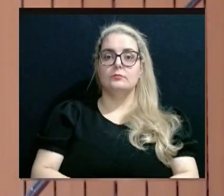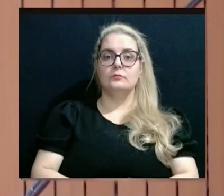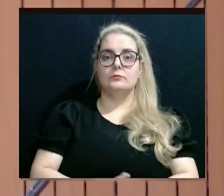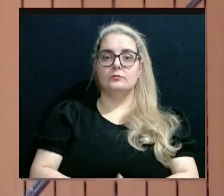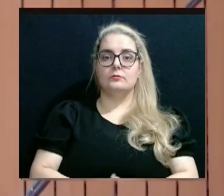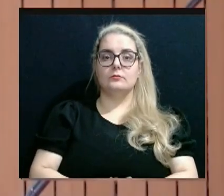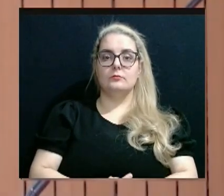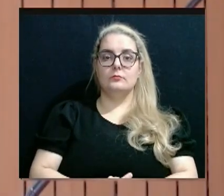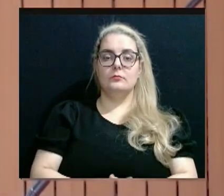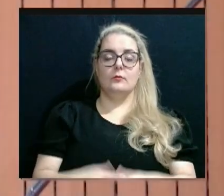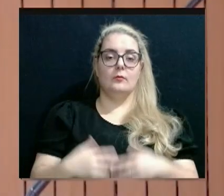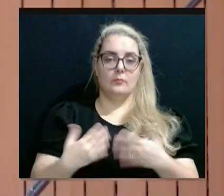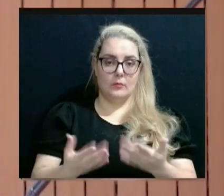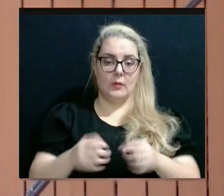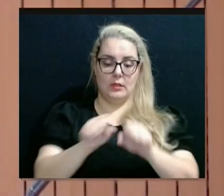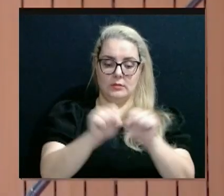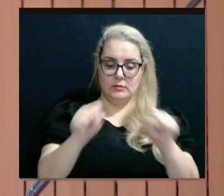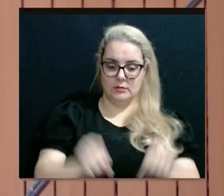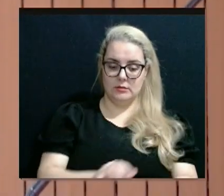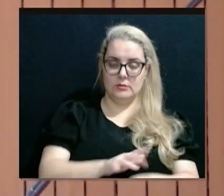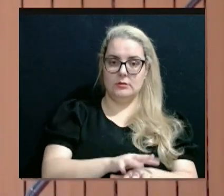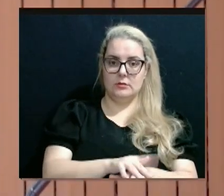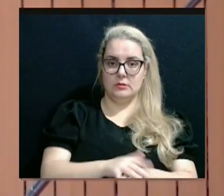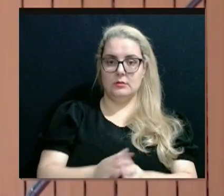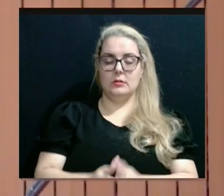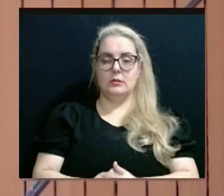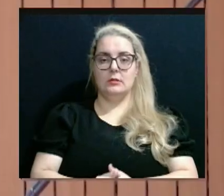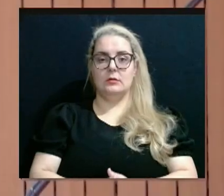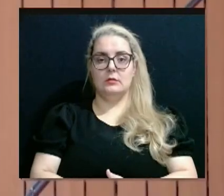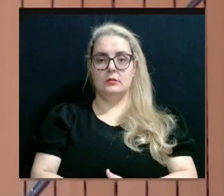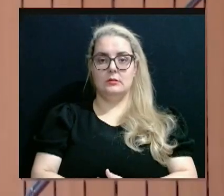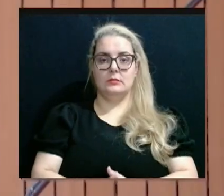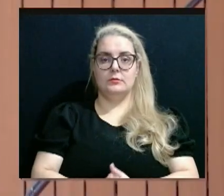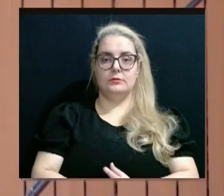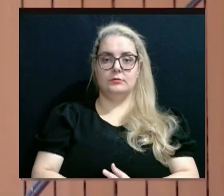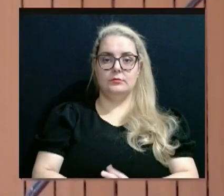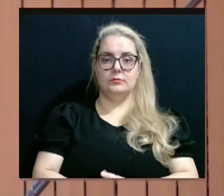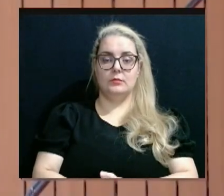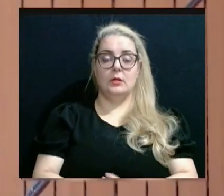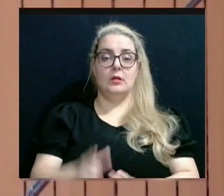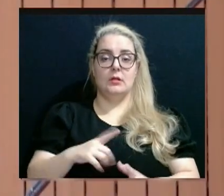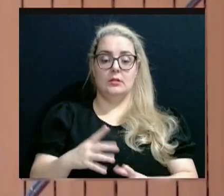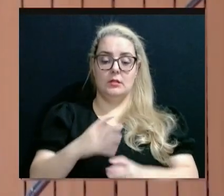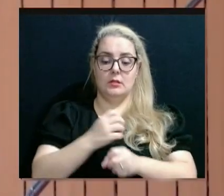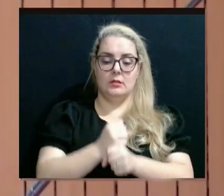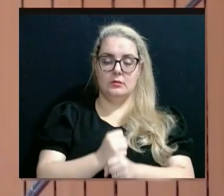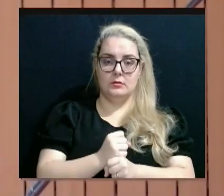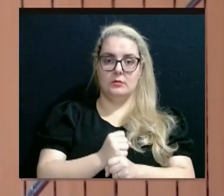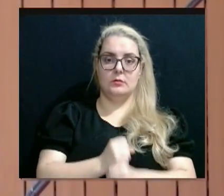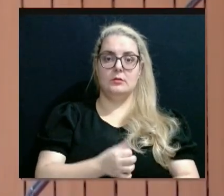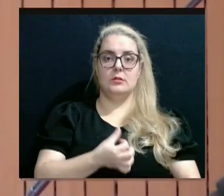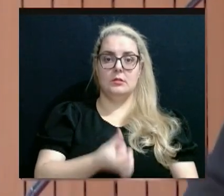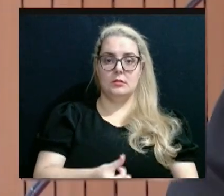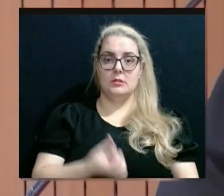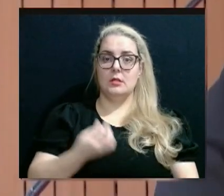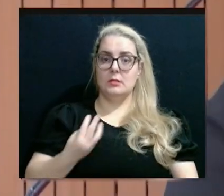Através desse sistema Braille, ele tem a combinação de 63